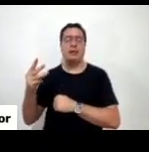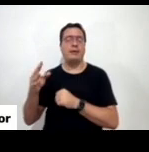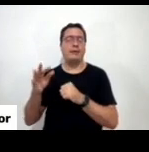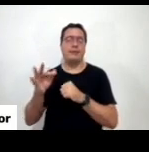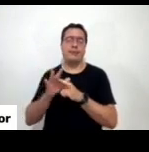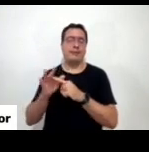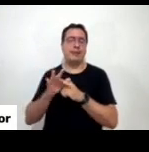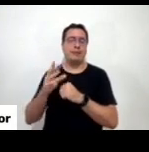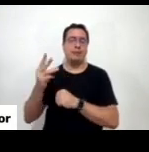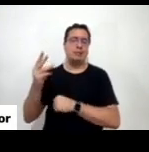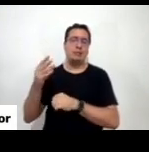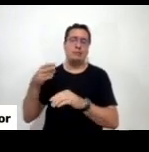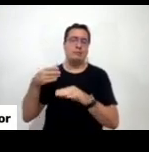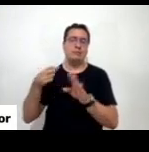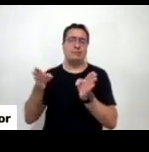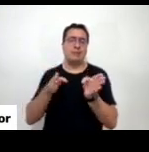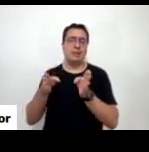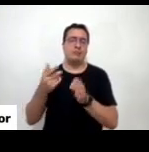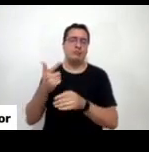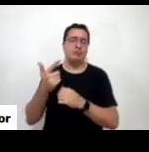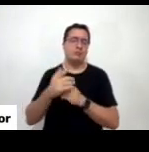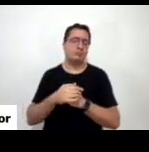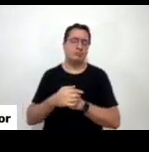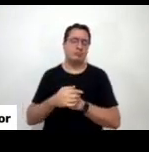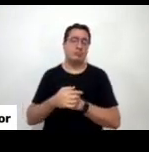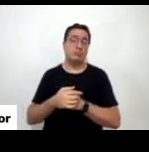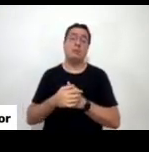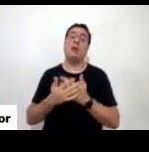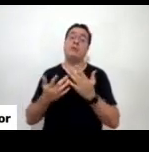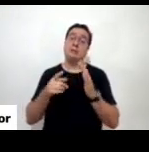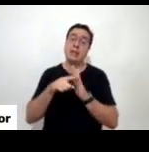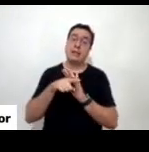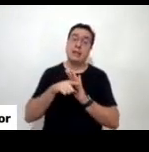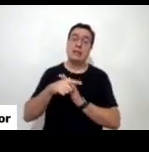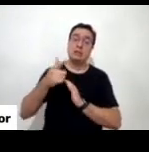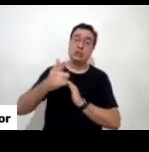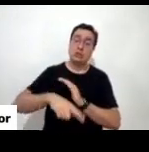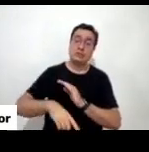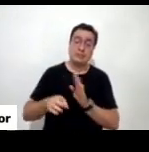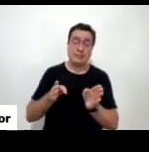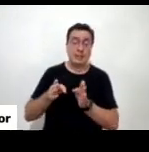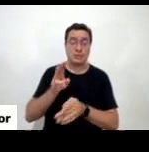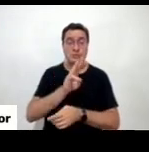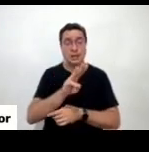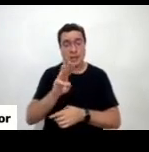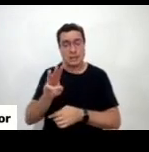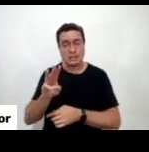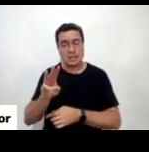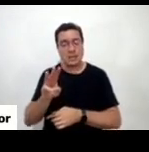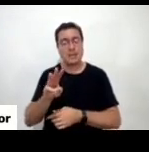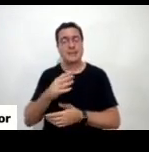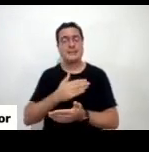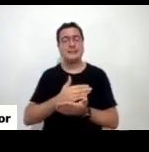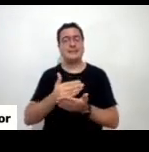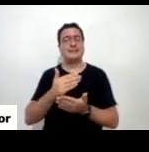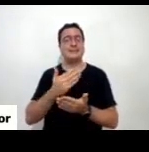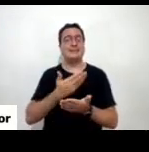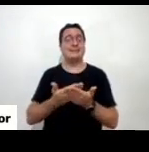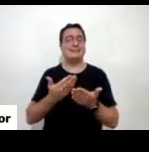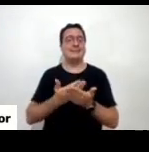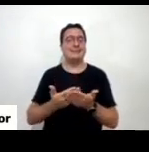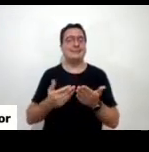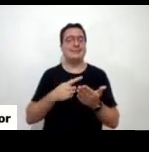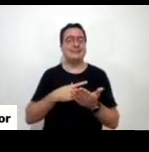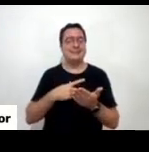acessível. E à medida que você vai fazer, então, a análise novamente da acessibilidade do seu site, você começa a ver que você começa a perder